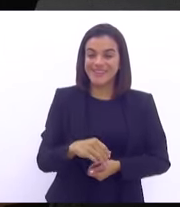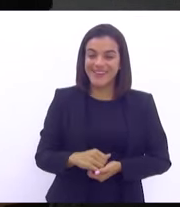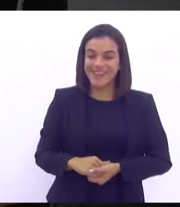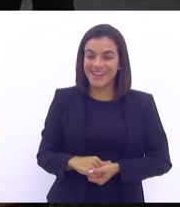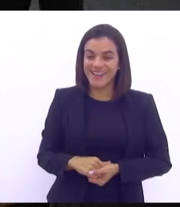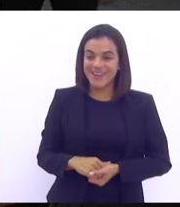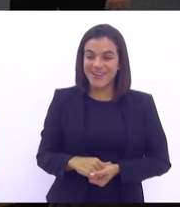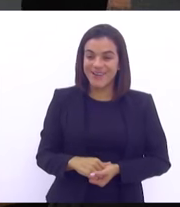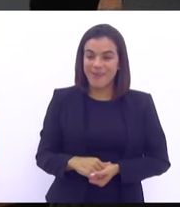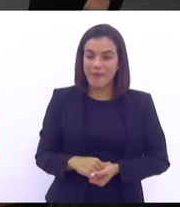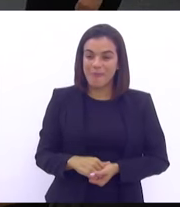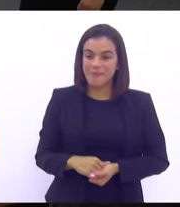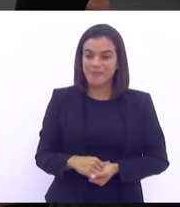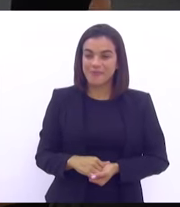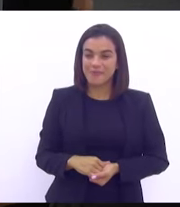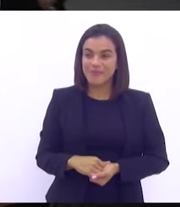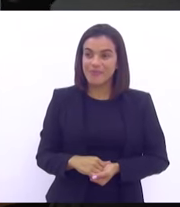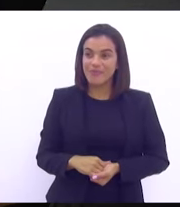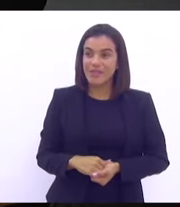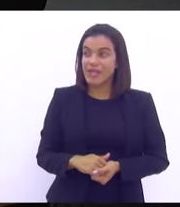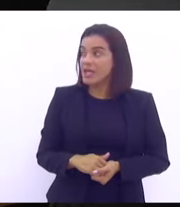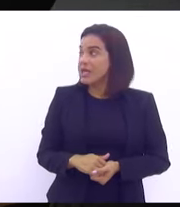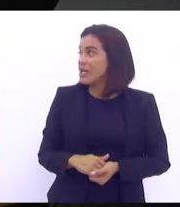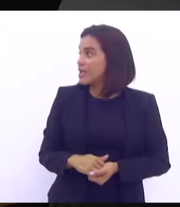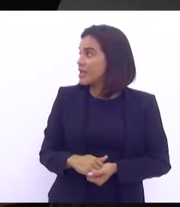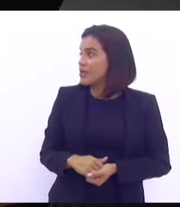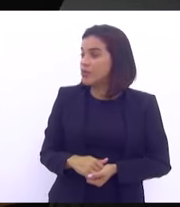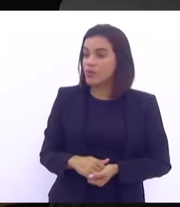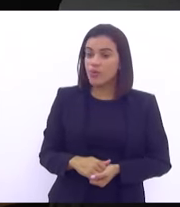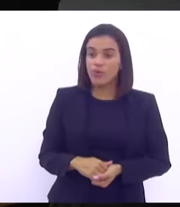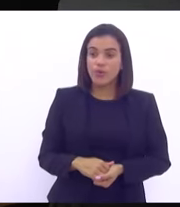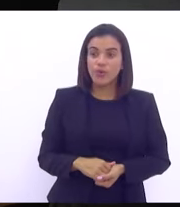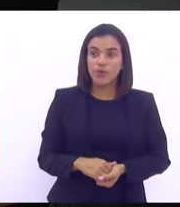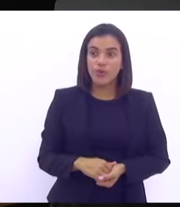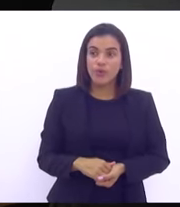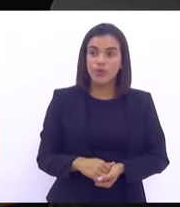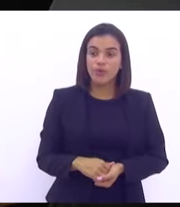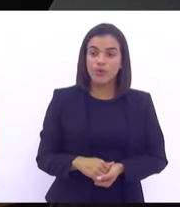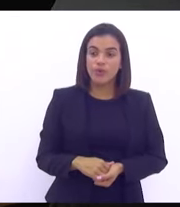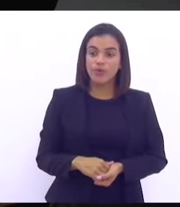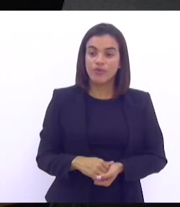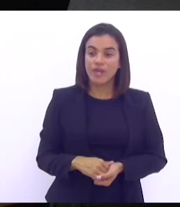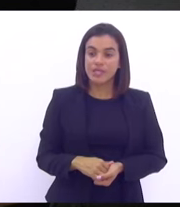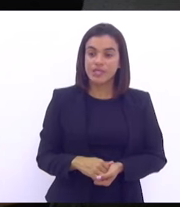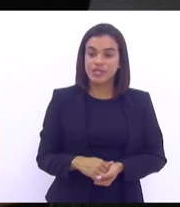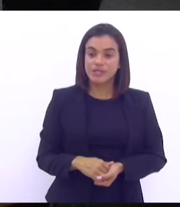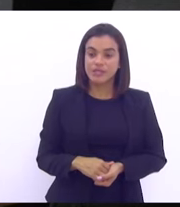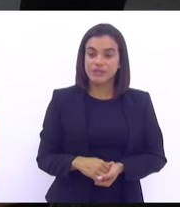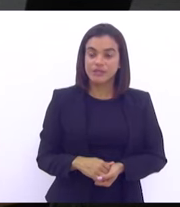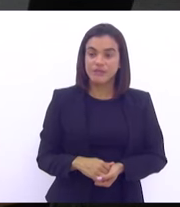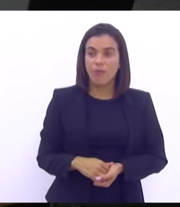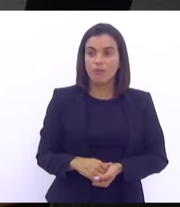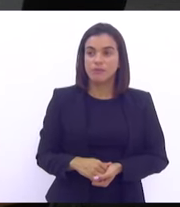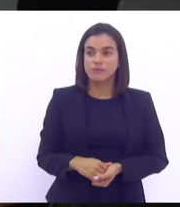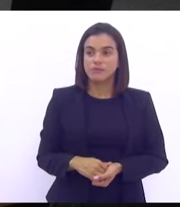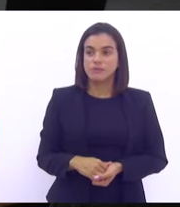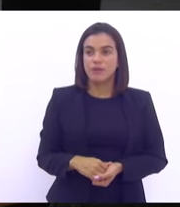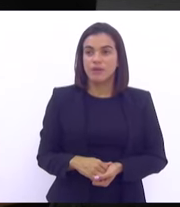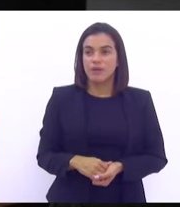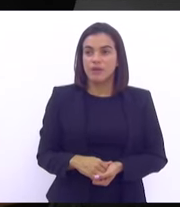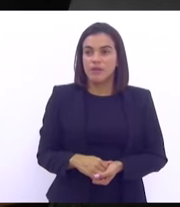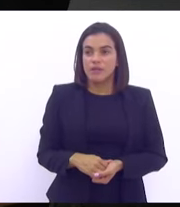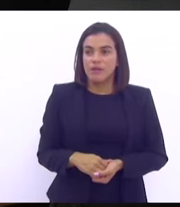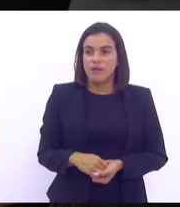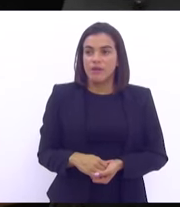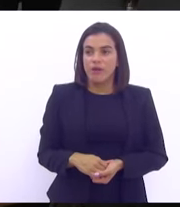rápido. Eu vou deixar meu amigo aqui. Ô, Genísio, vai lá na minha frente, vai. Não, por que, querido? Vai na minha